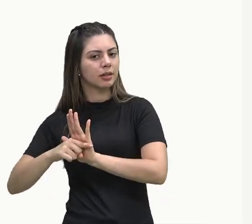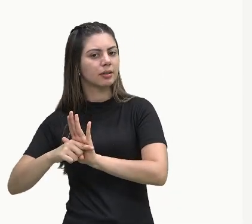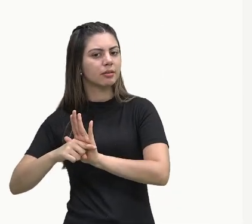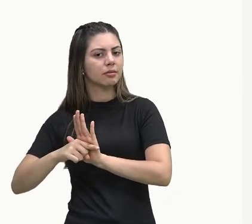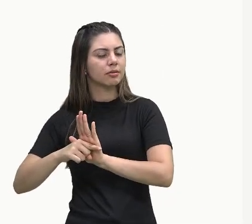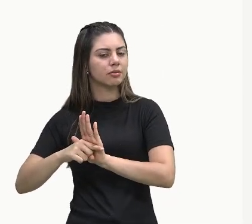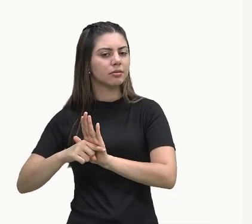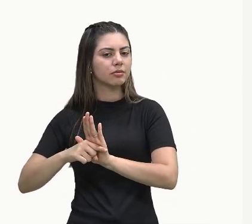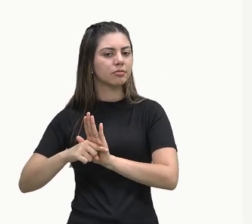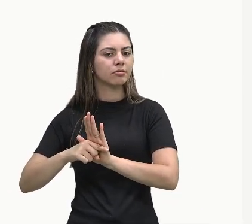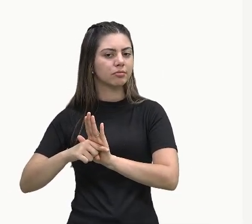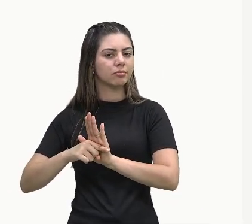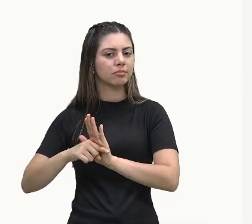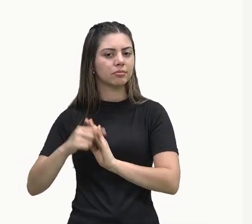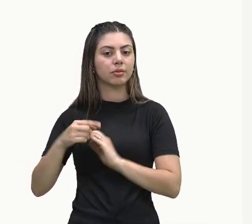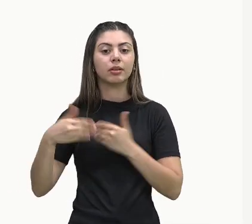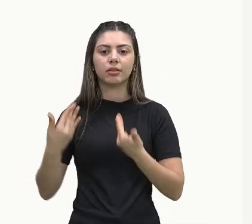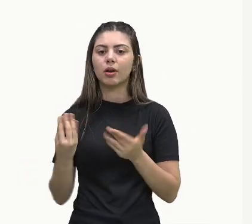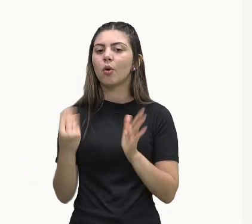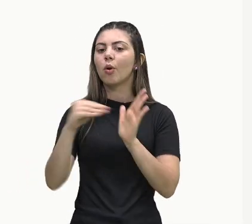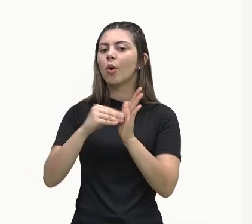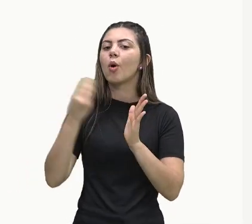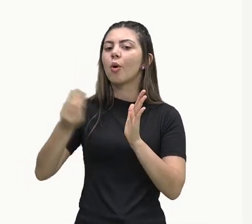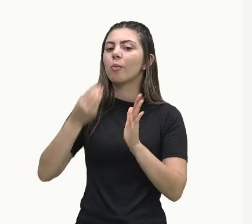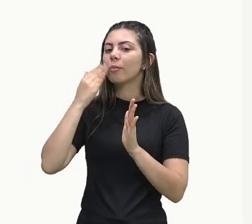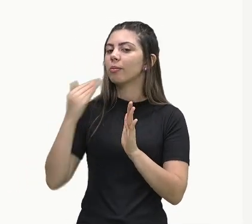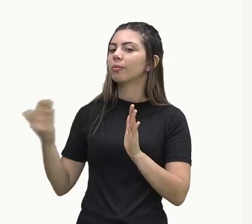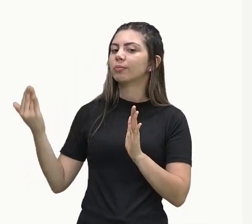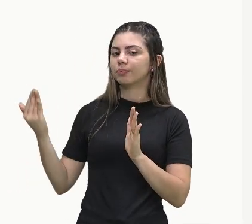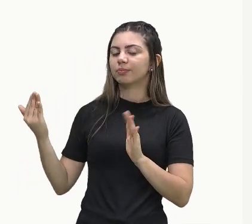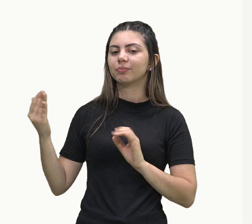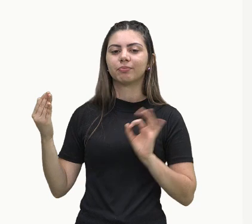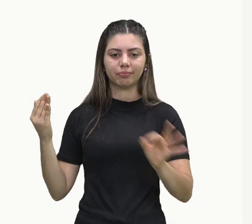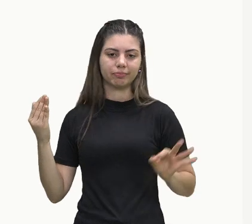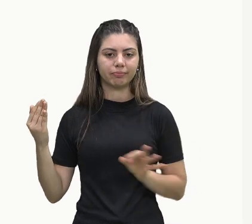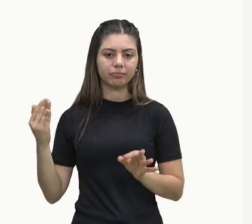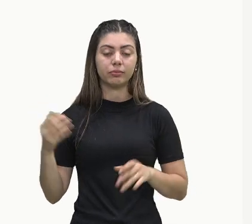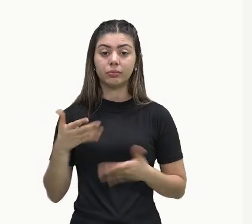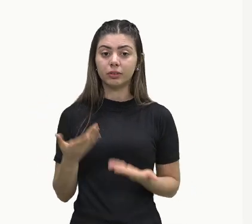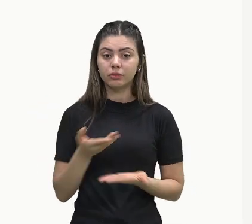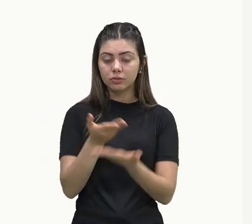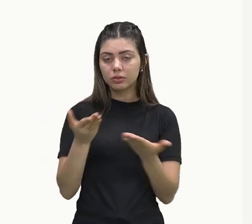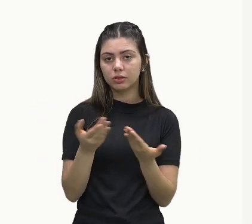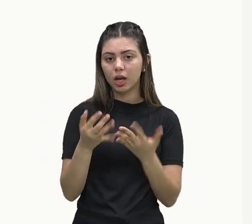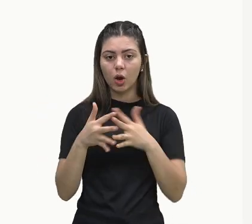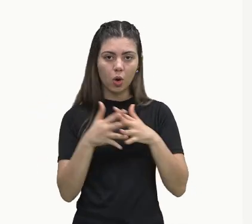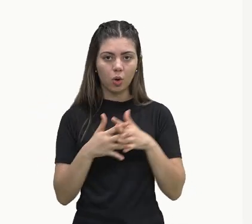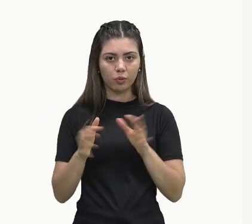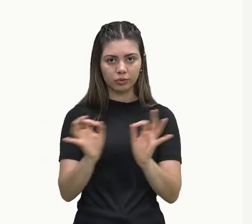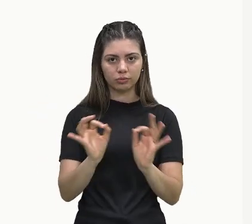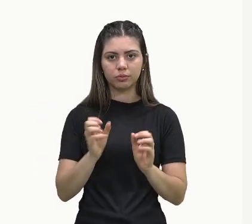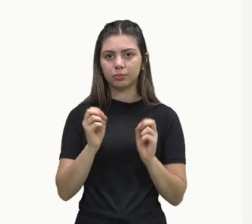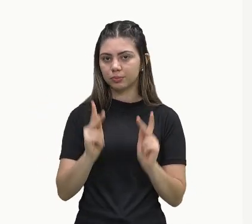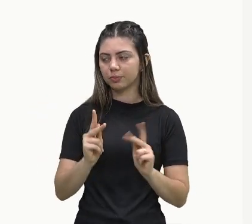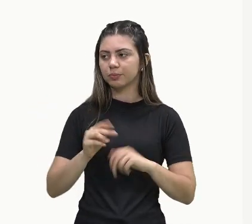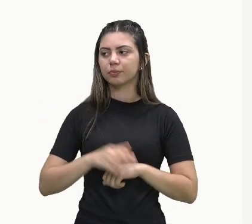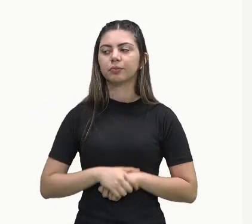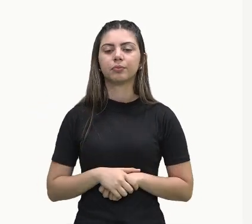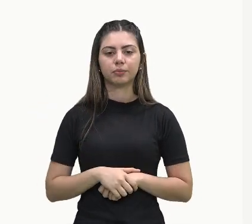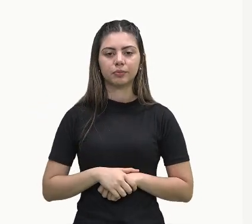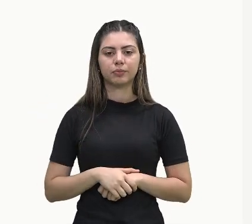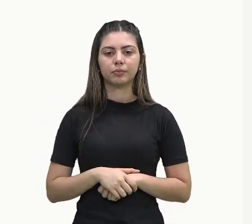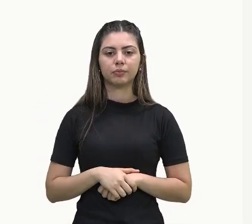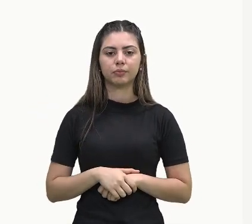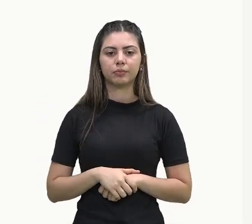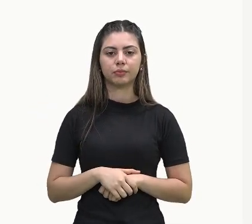A -1 tá aqui ele certo então não confundam um sinal com o outro na sequência